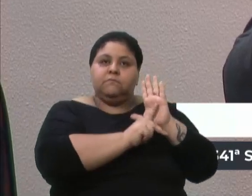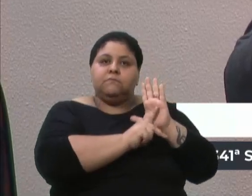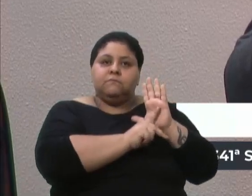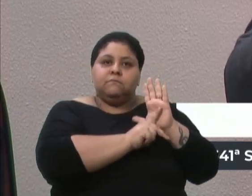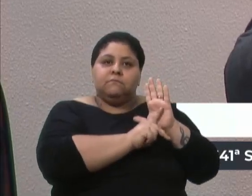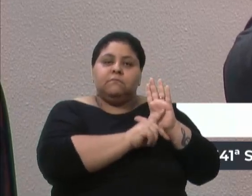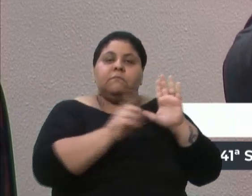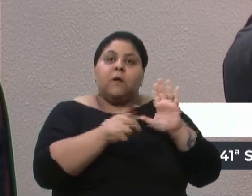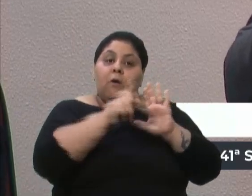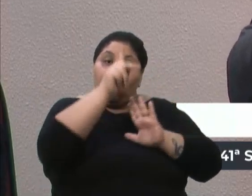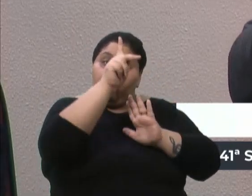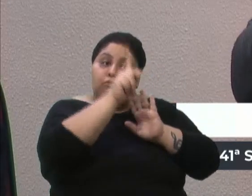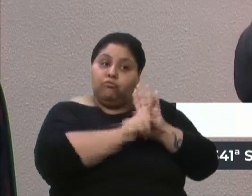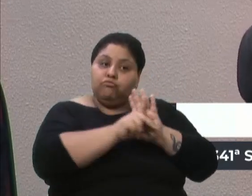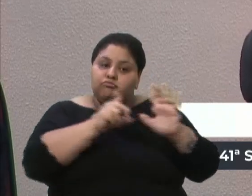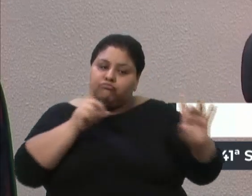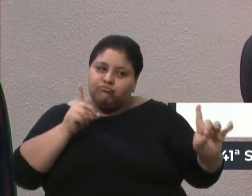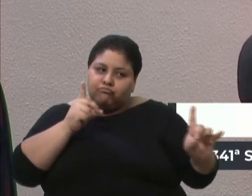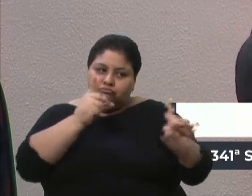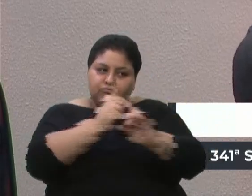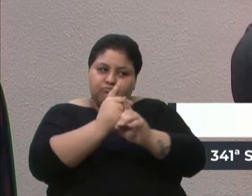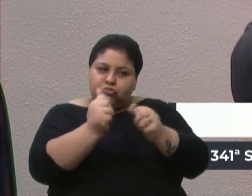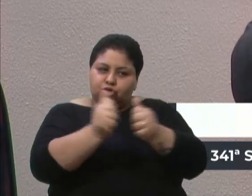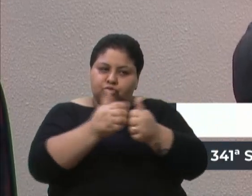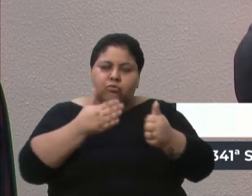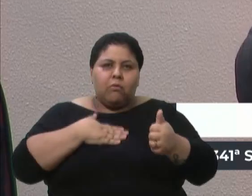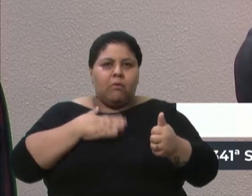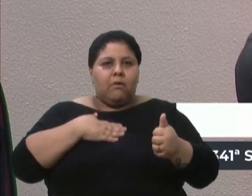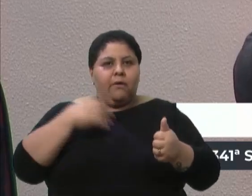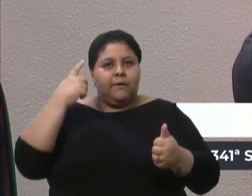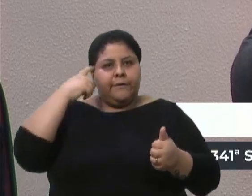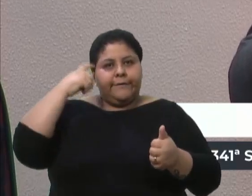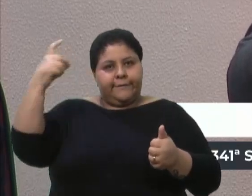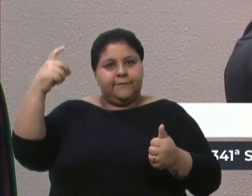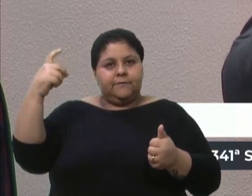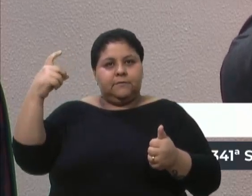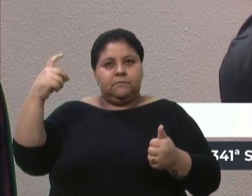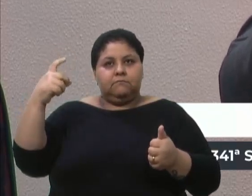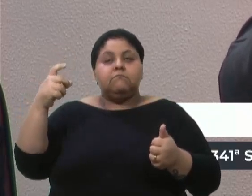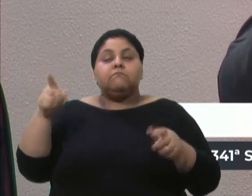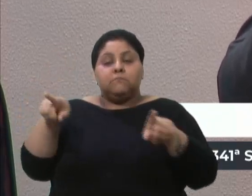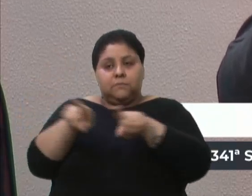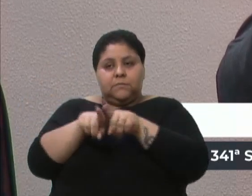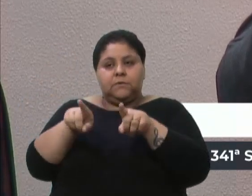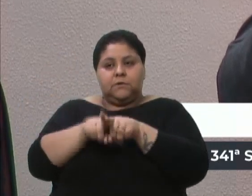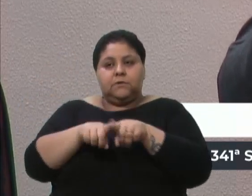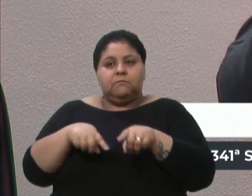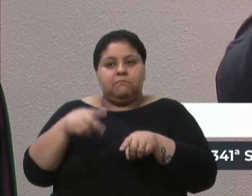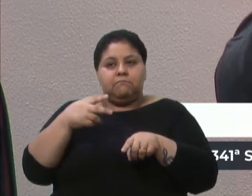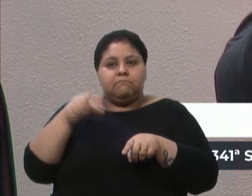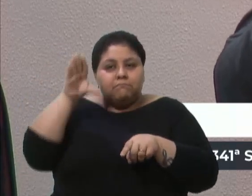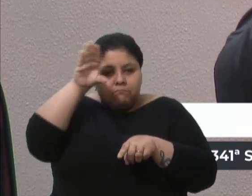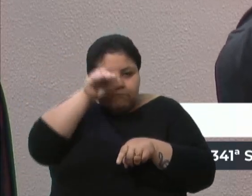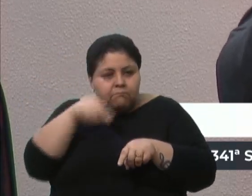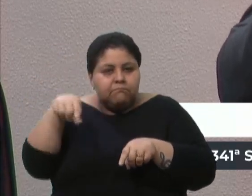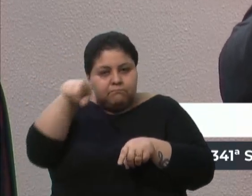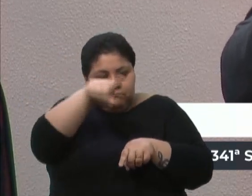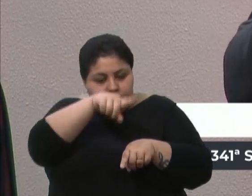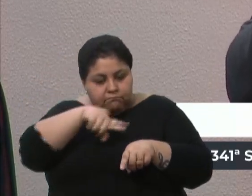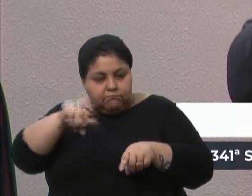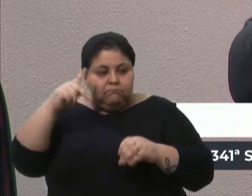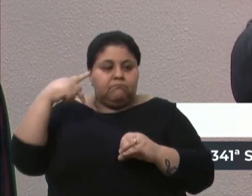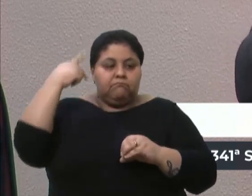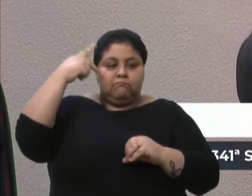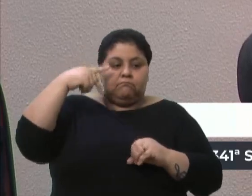ao encontro do meu pensamento e pelo que eu presenciei de todos os vereadores, e nós temos que continuar nessa levada